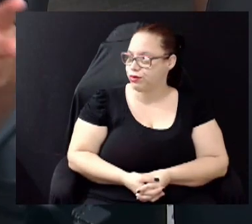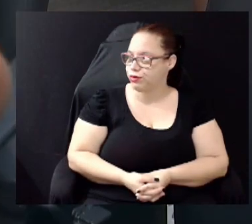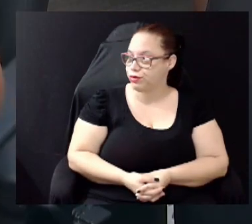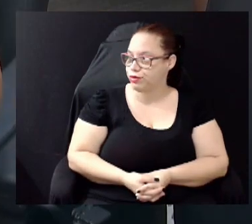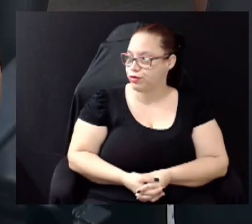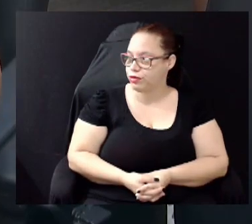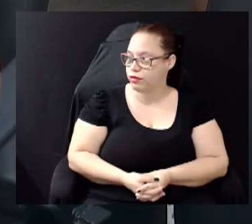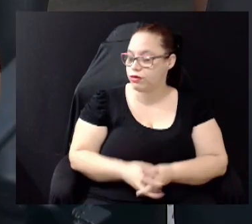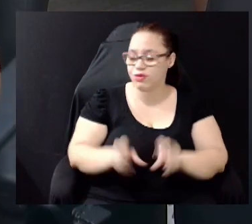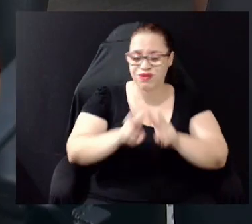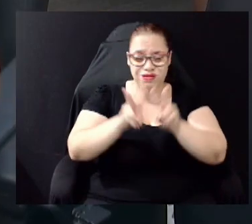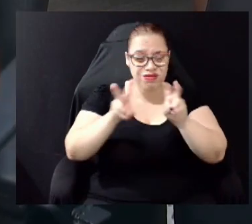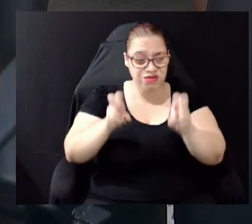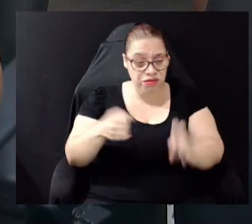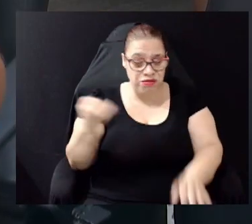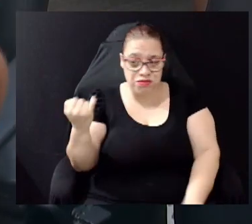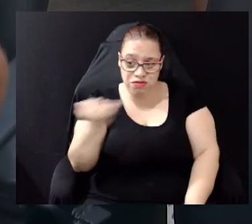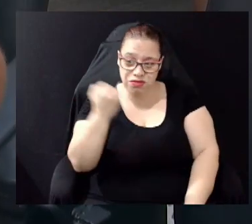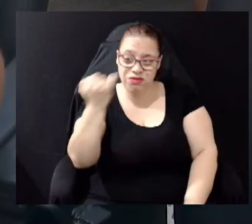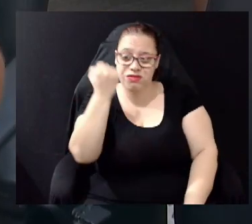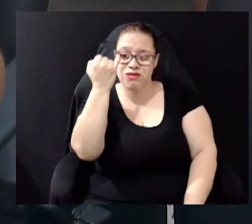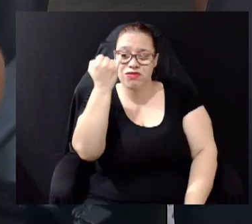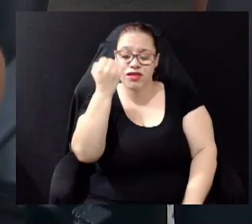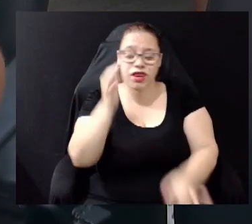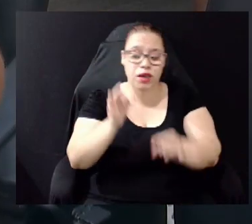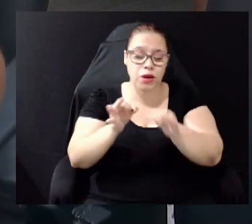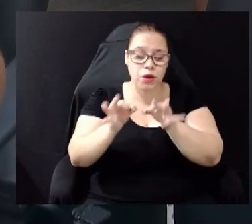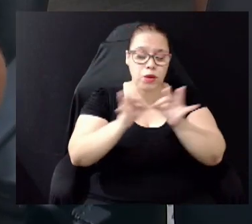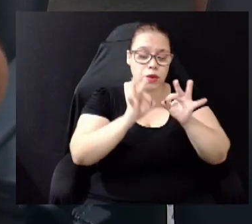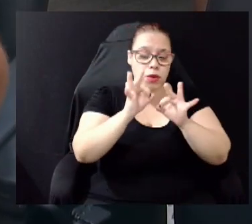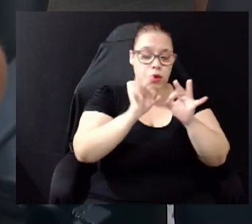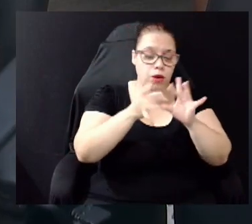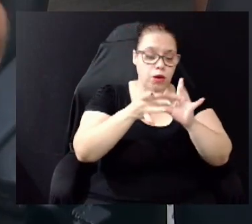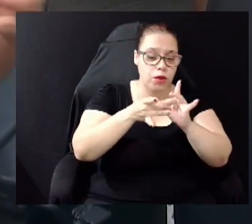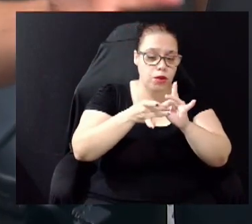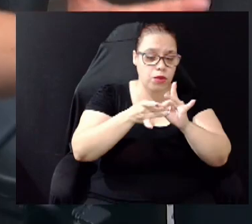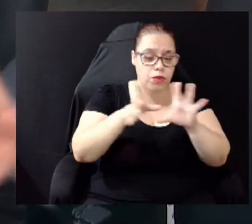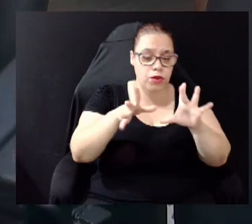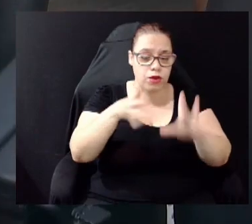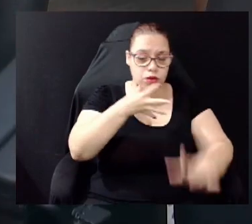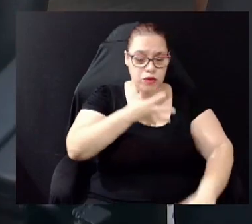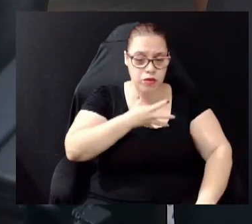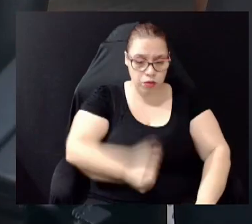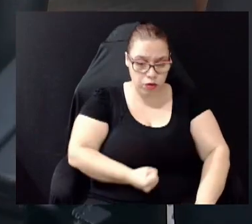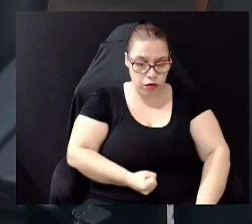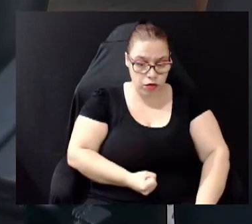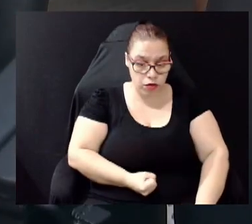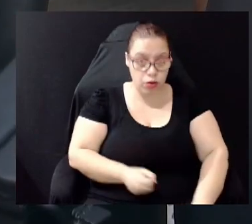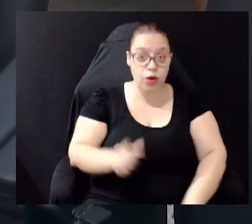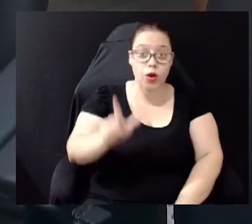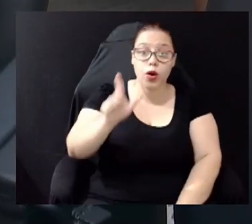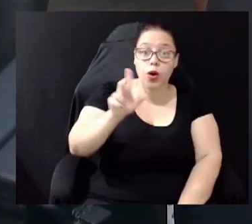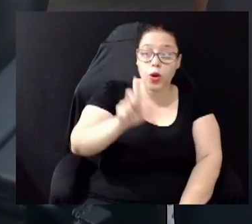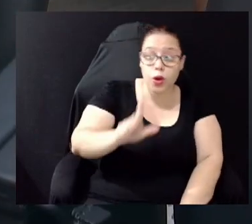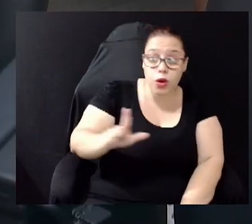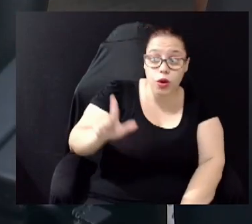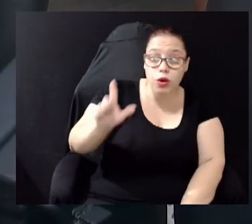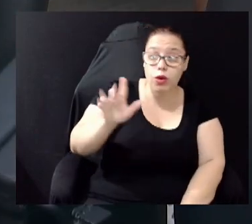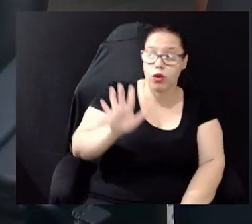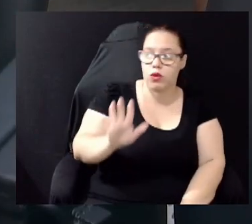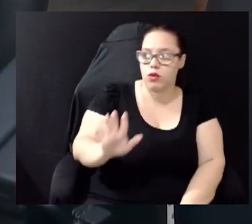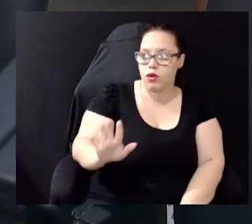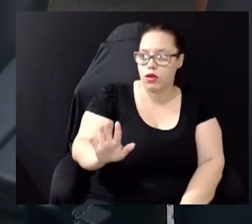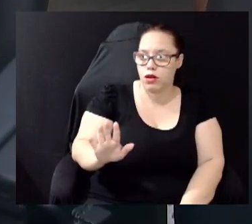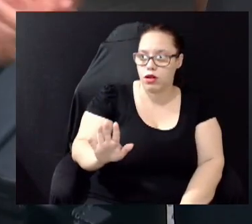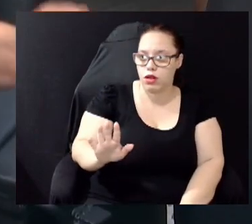muito fundamental a gente preparar para a liberação sim do aborto. Lógico que existe toda essa rede